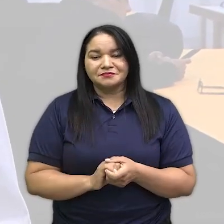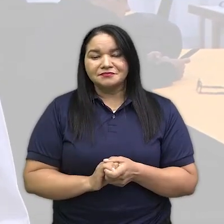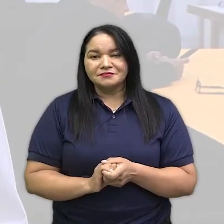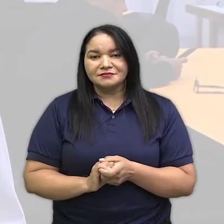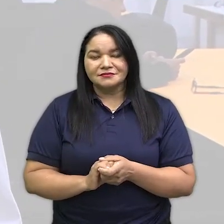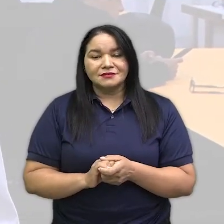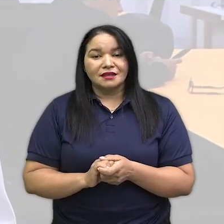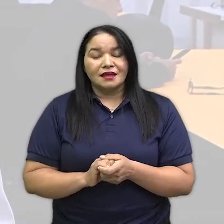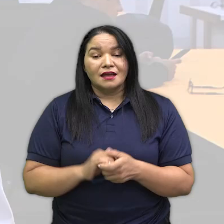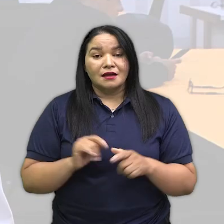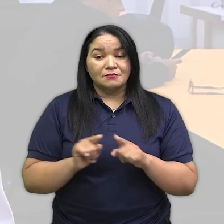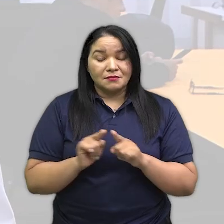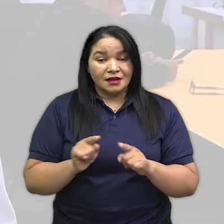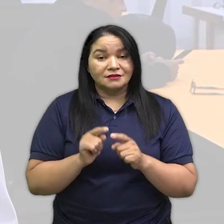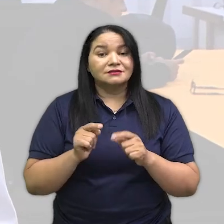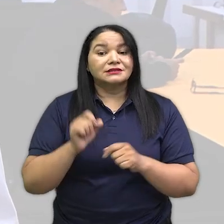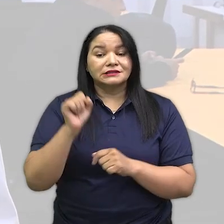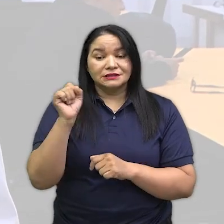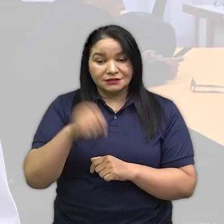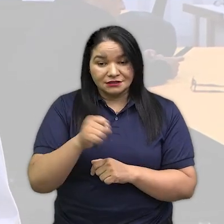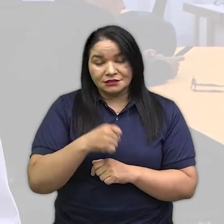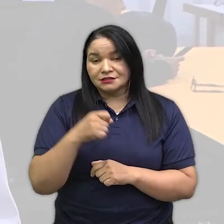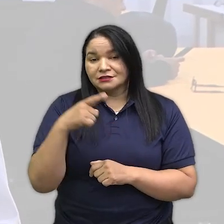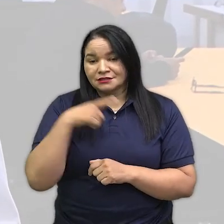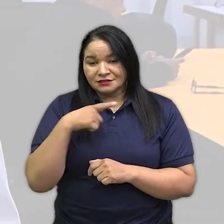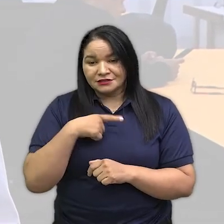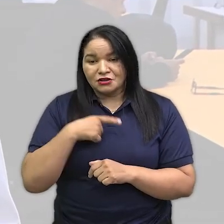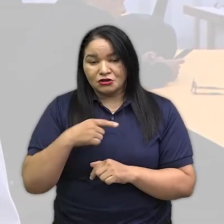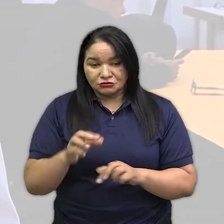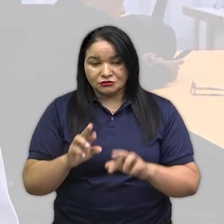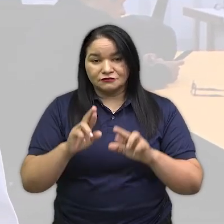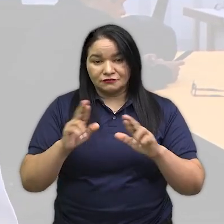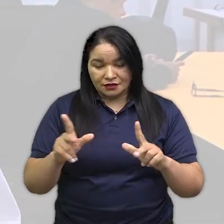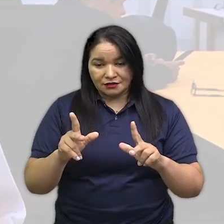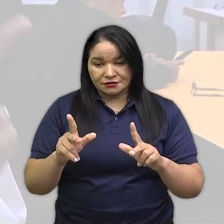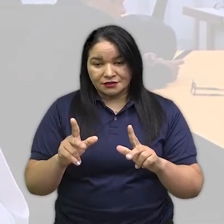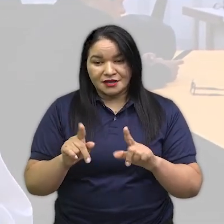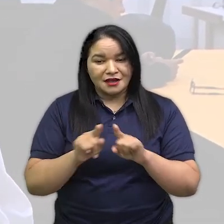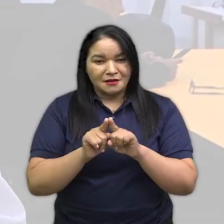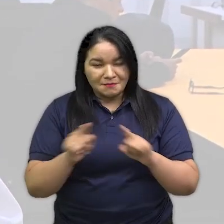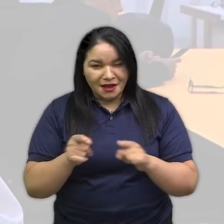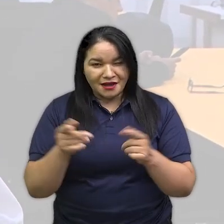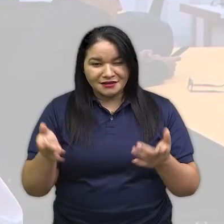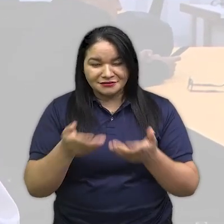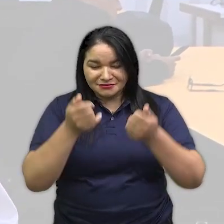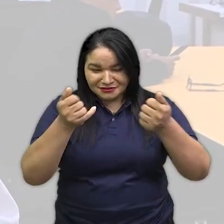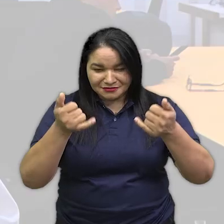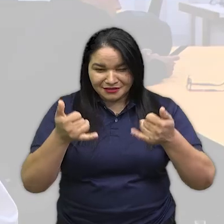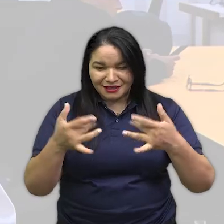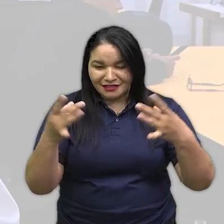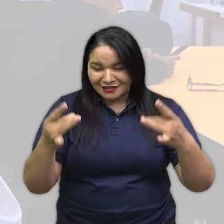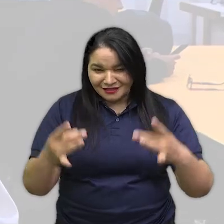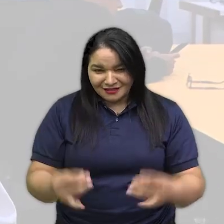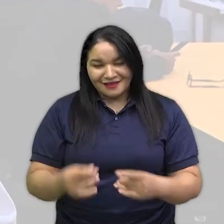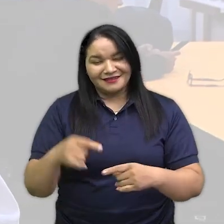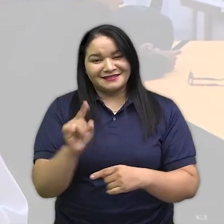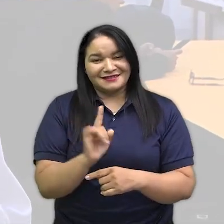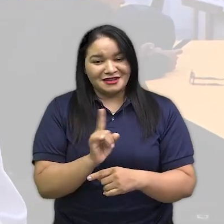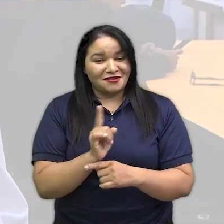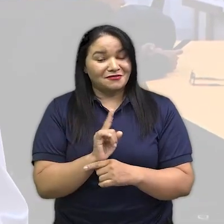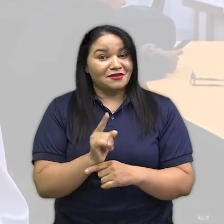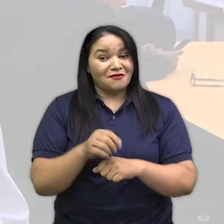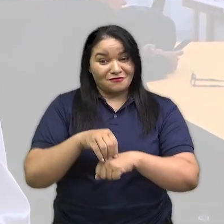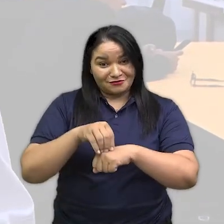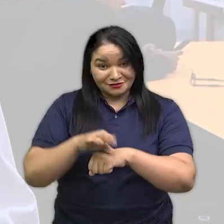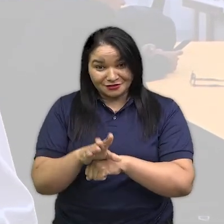pegadinha. Eu quero dizer para vocês que sim, existe uma diferença, mas eu não vou me atrever a dizer para vocês. E